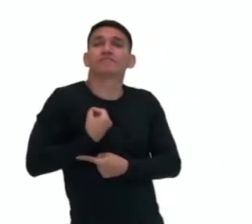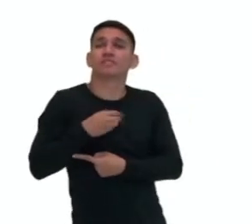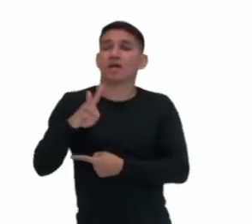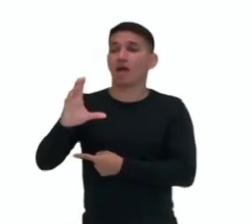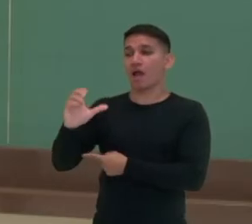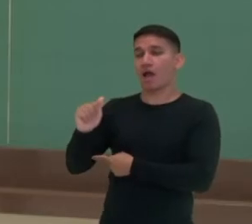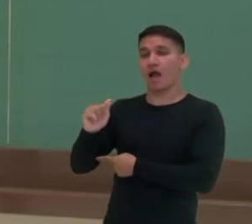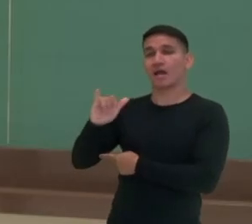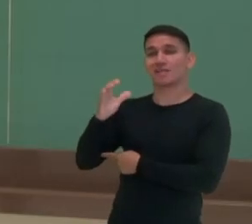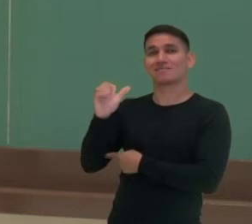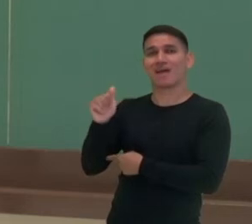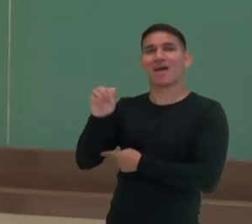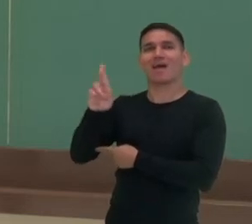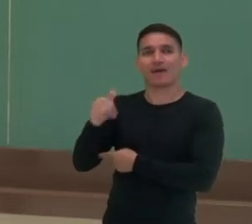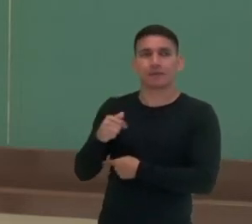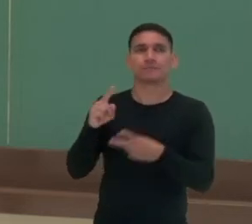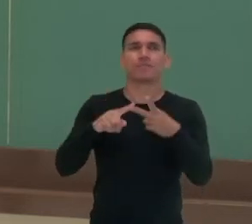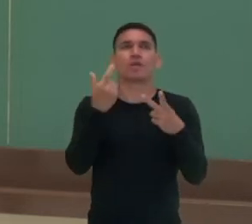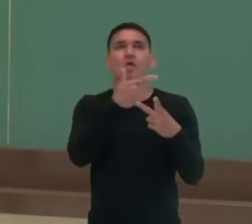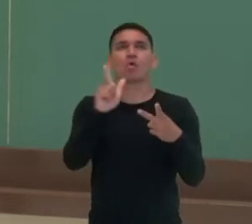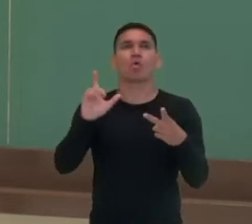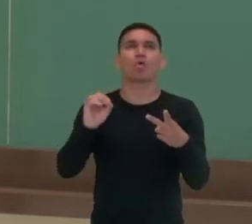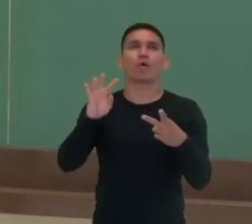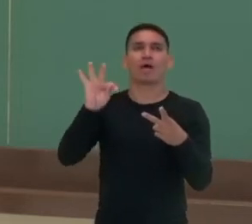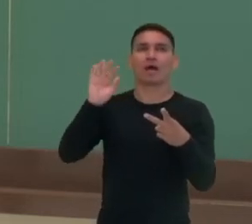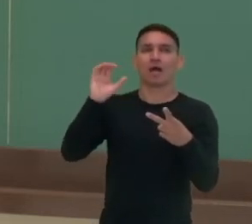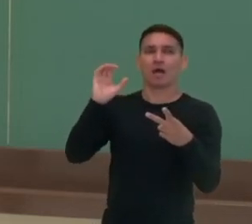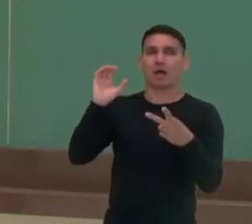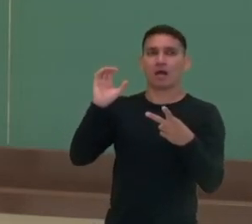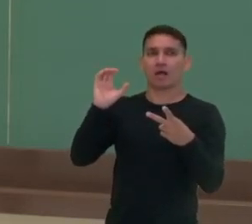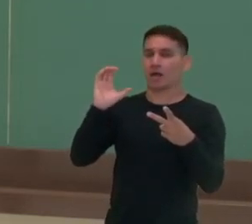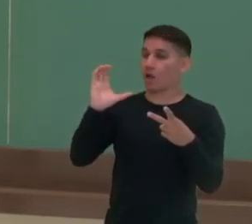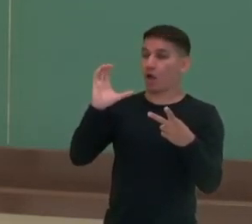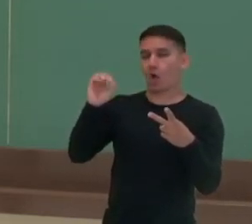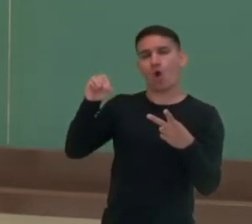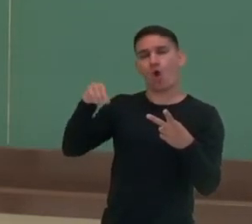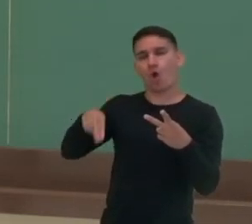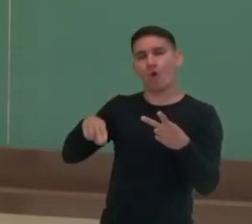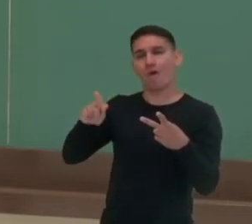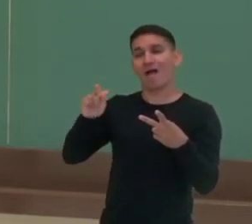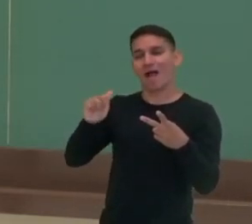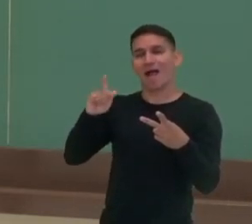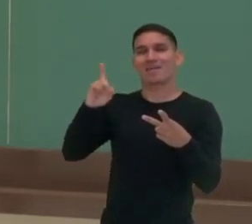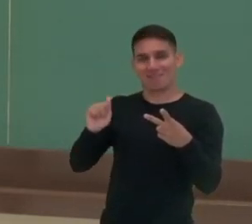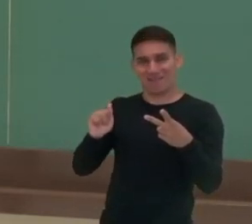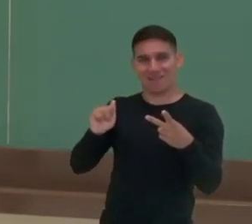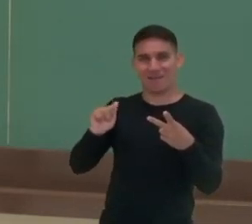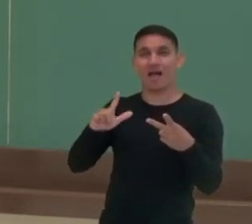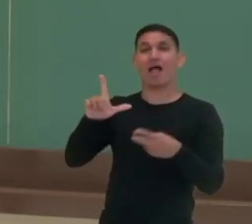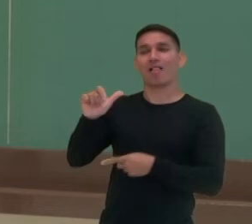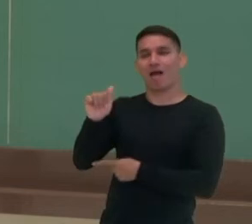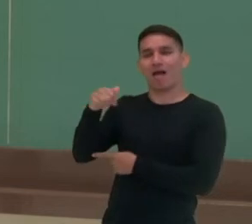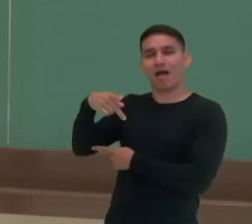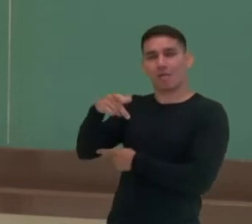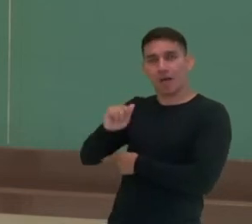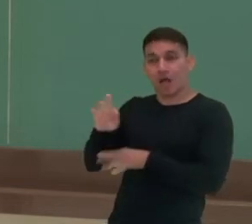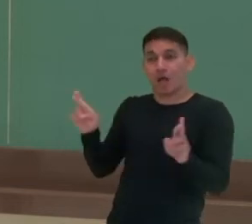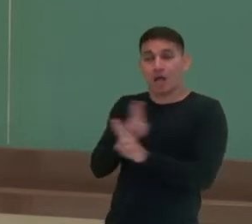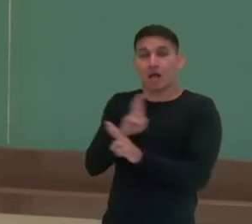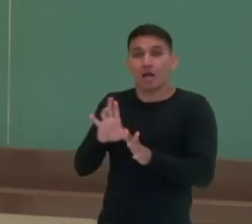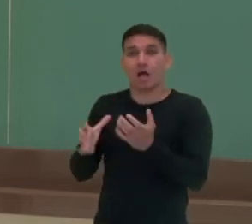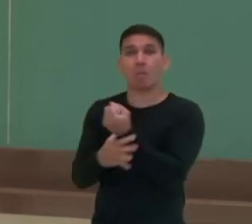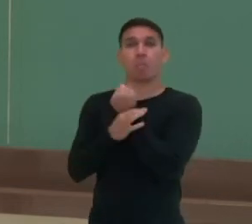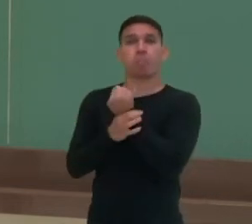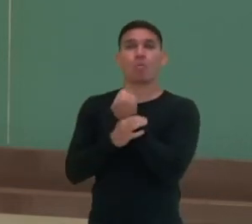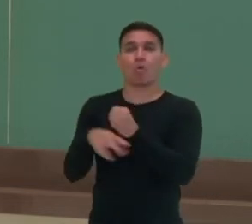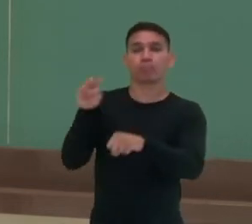a Congada da Lapa, que é a herança dos escravos, e essa dança está ligada ao protetor da comunidade negra,